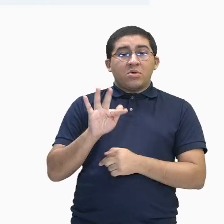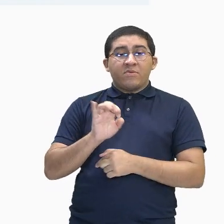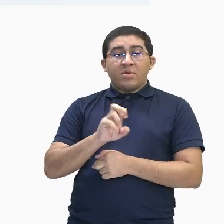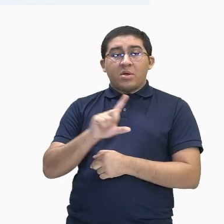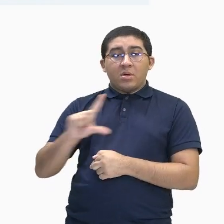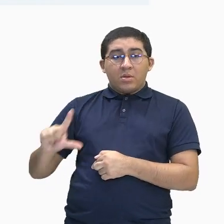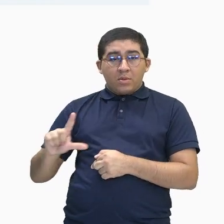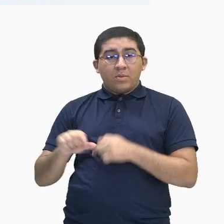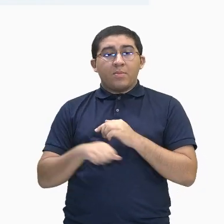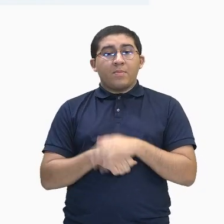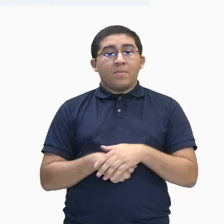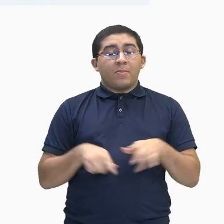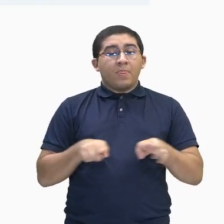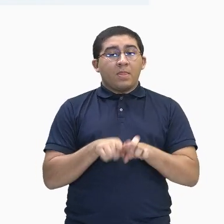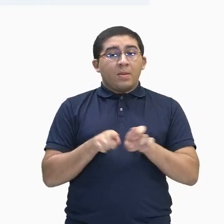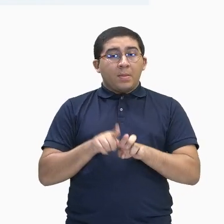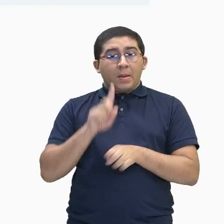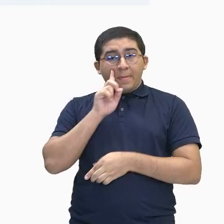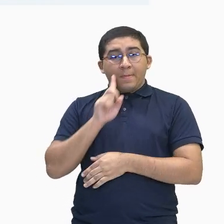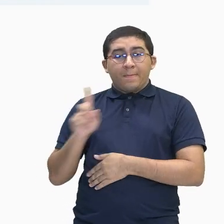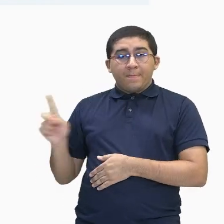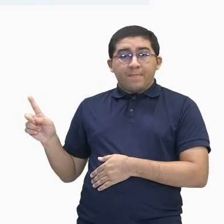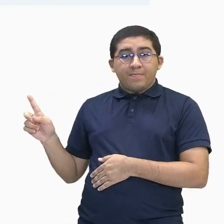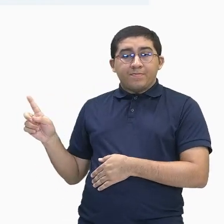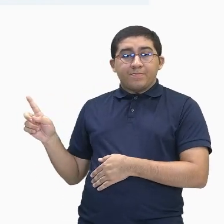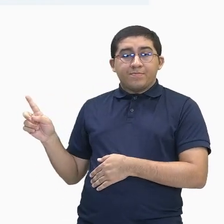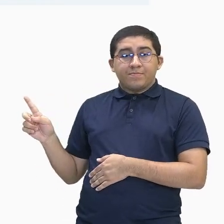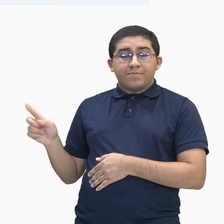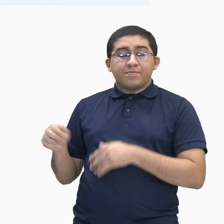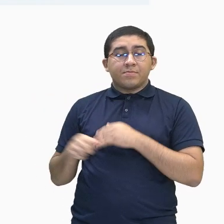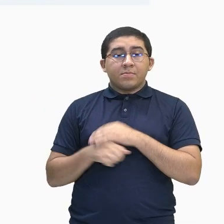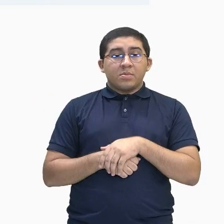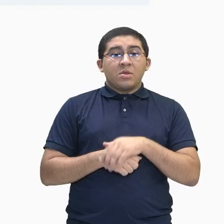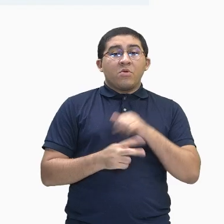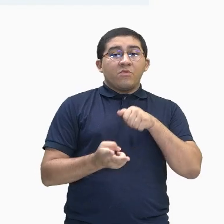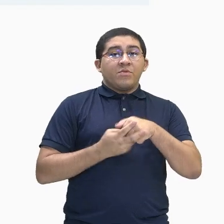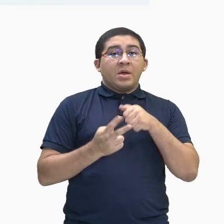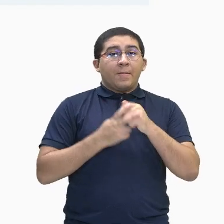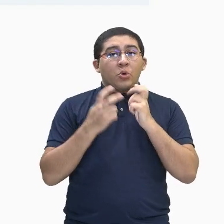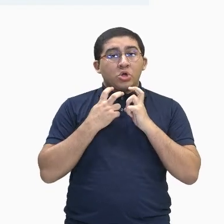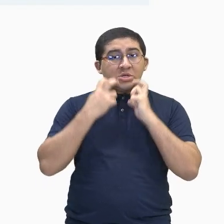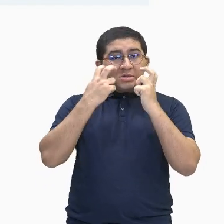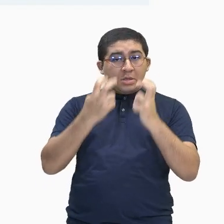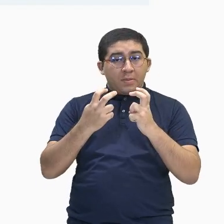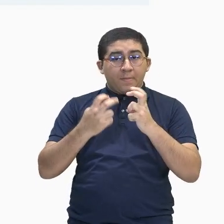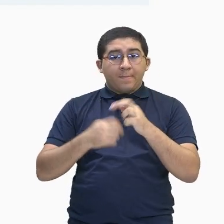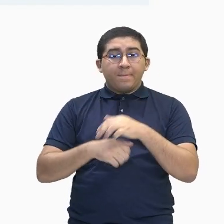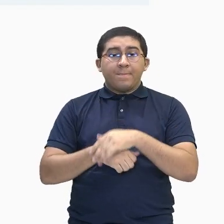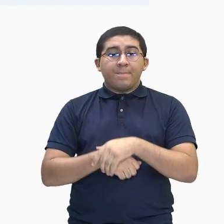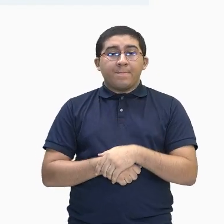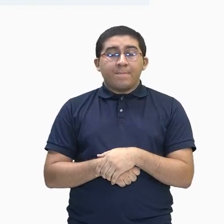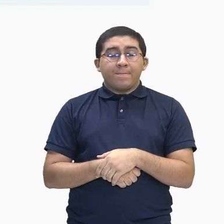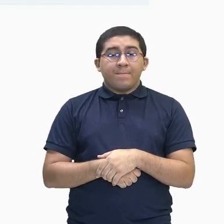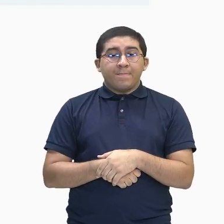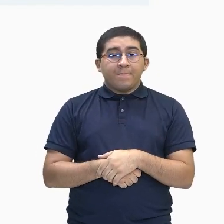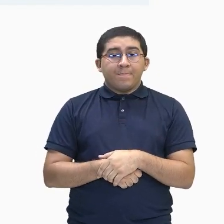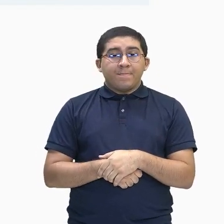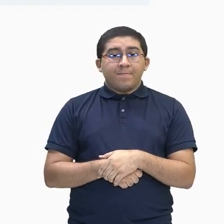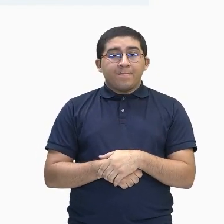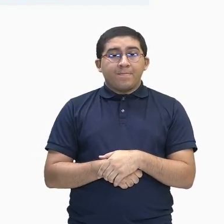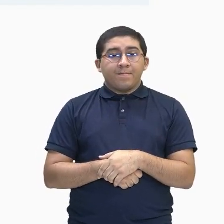Scream, screamed, que é o verbo gritar. Então, find, found, open,